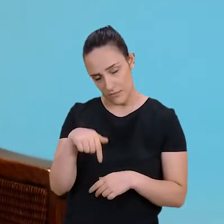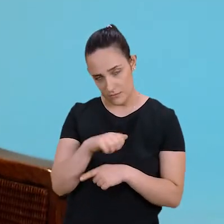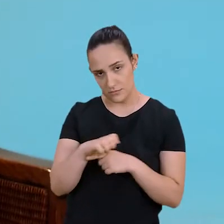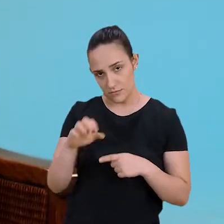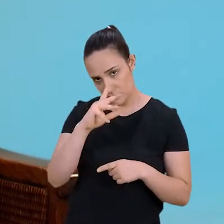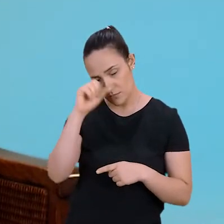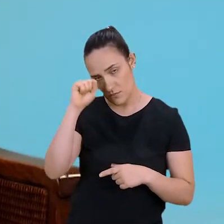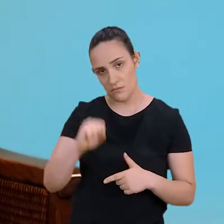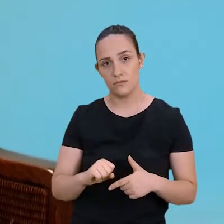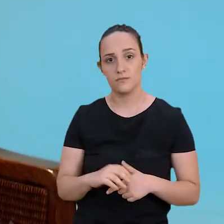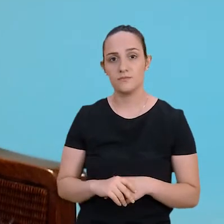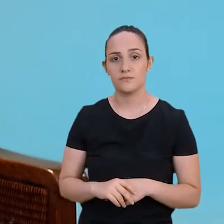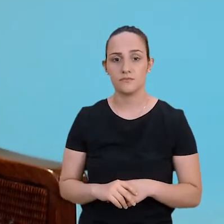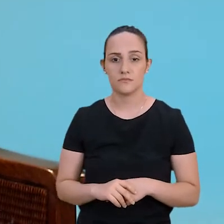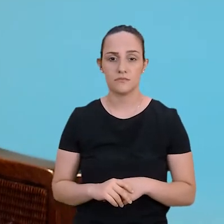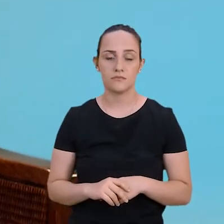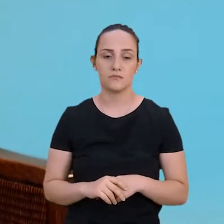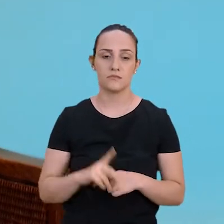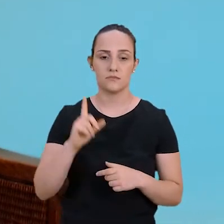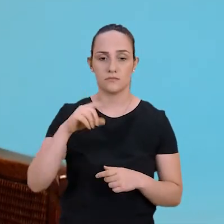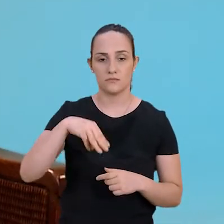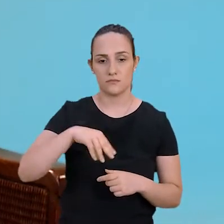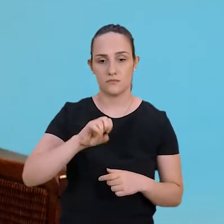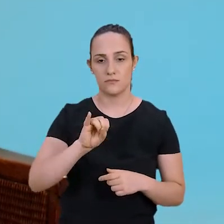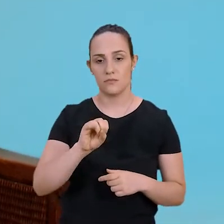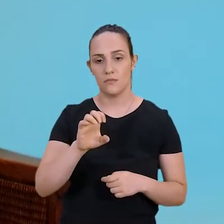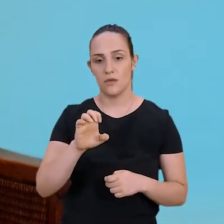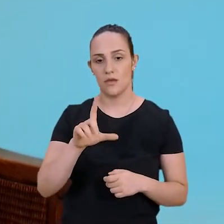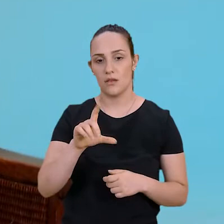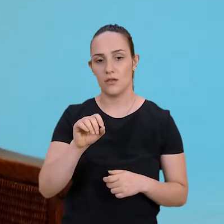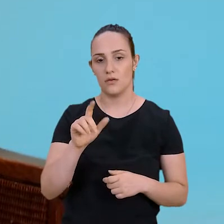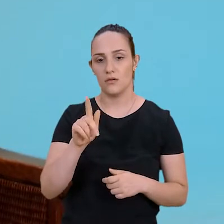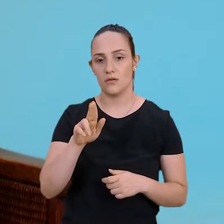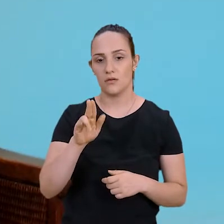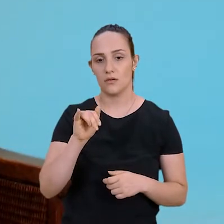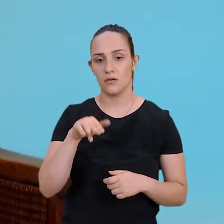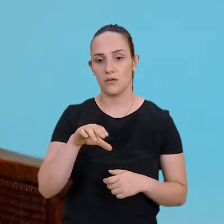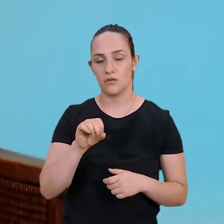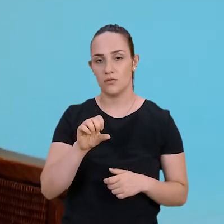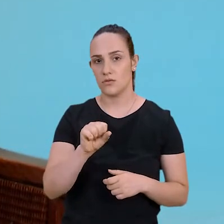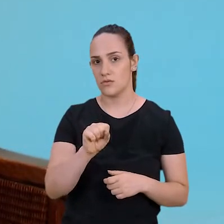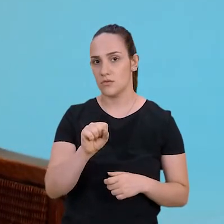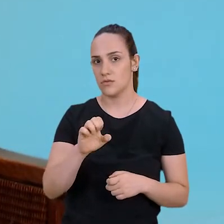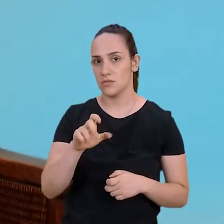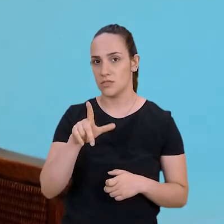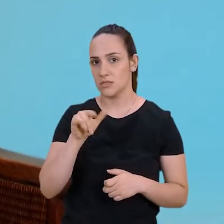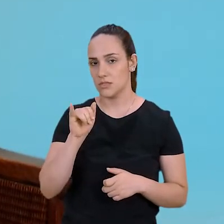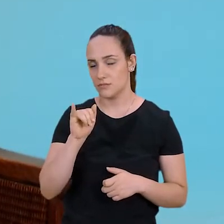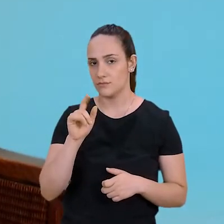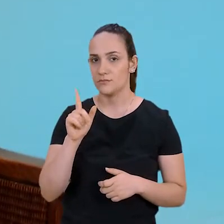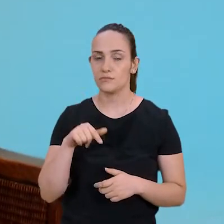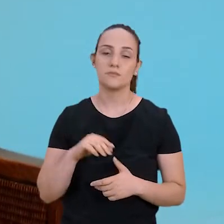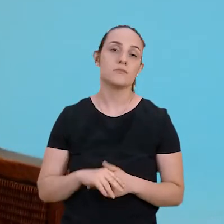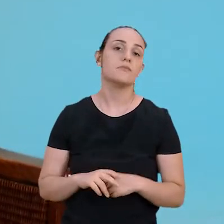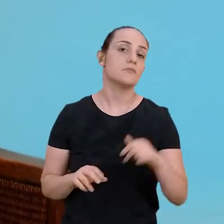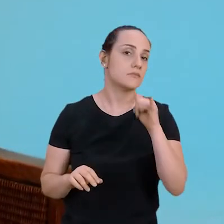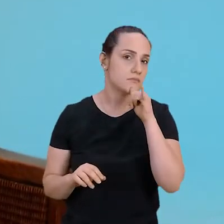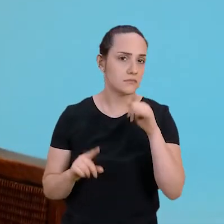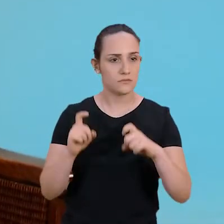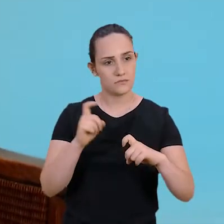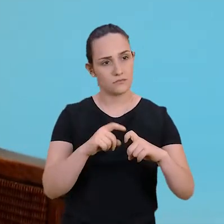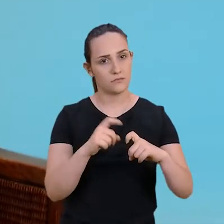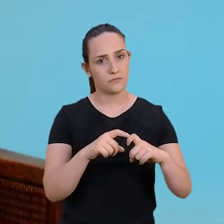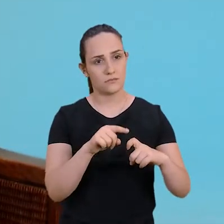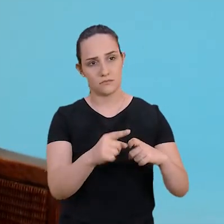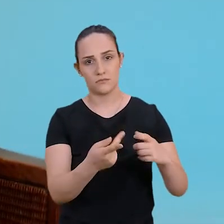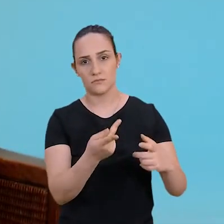do Sul sobre falar da mielomgnocele, porque você chega para o médico e fala assim, eu quero fazer... O que acontece no caso deles é o problema do